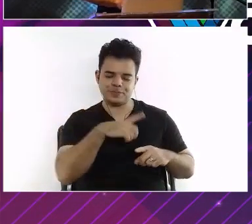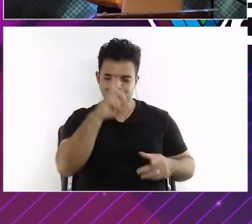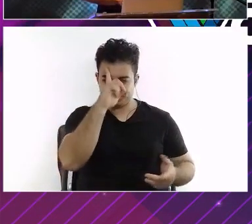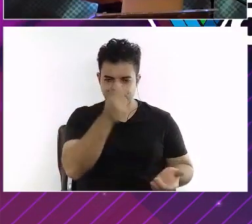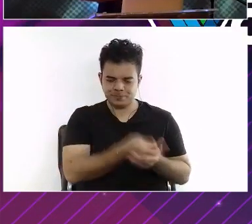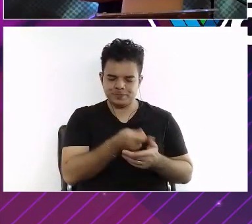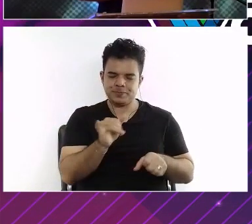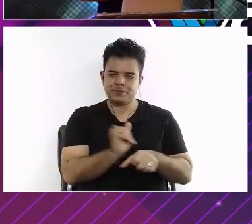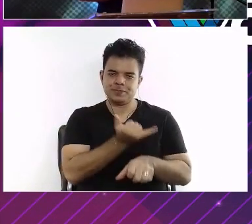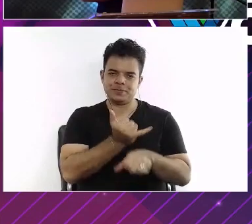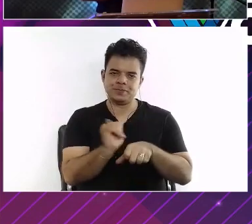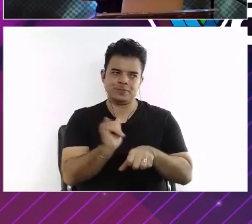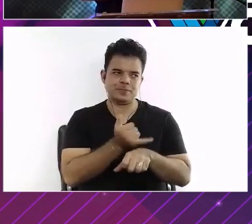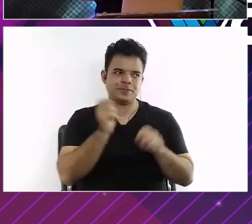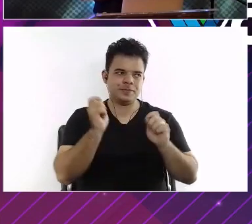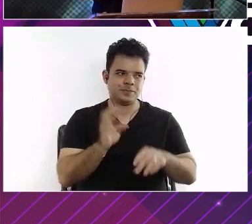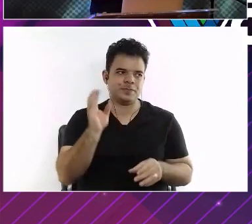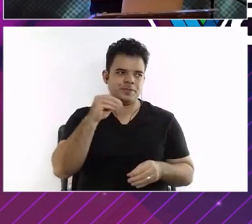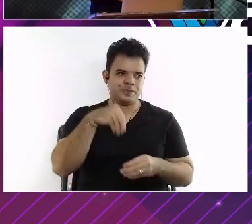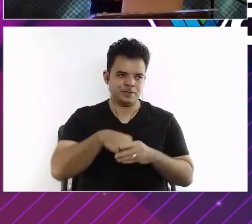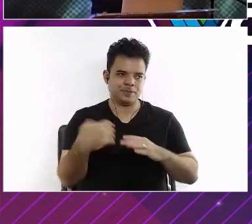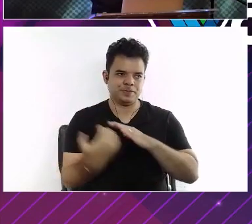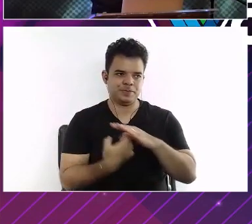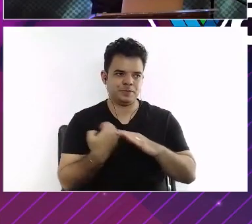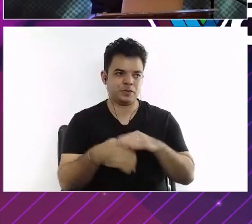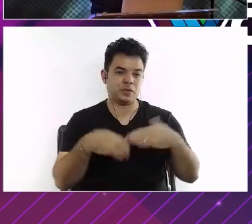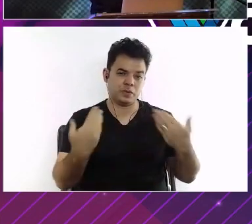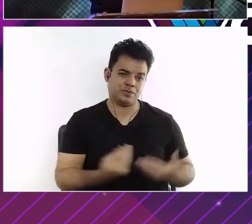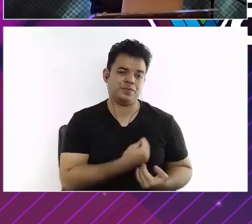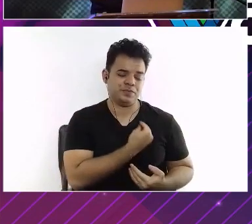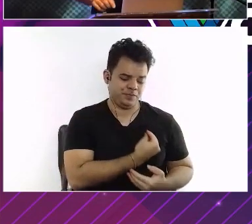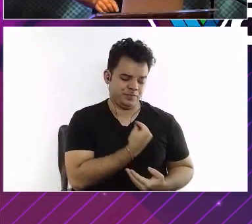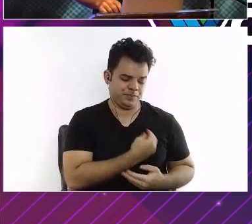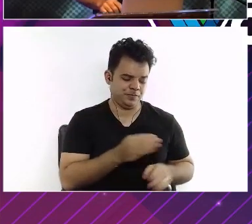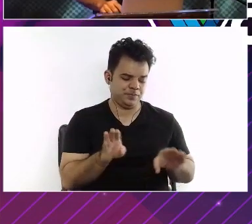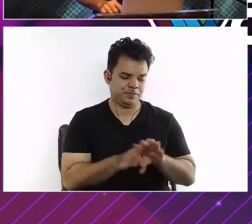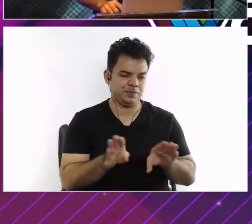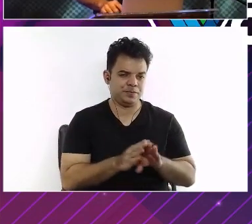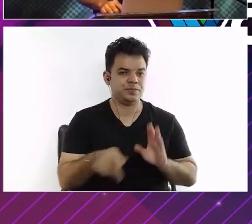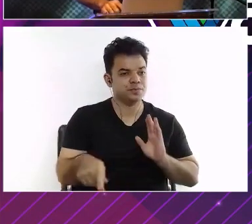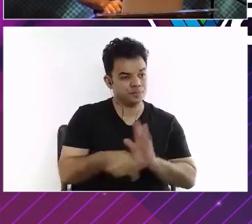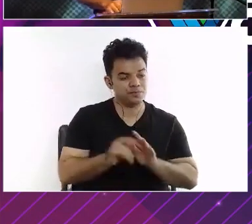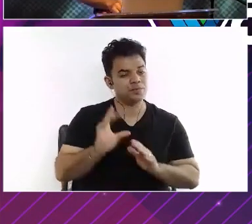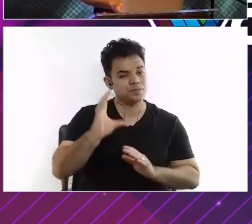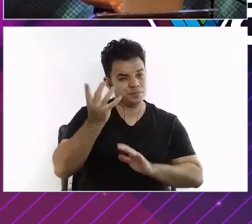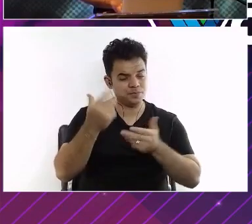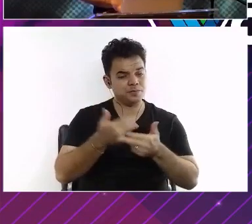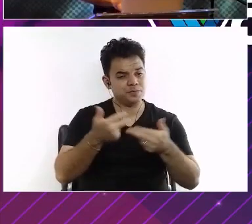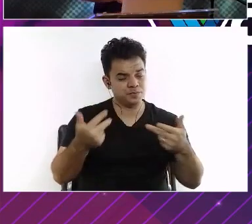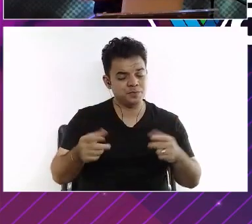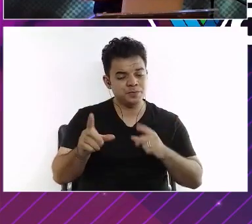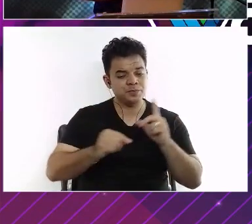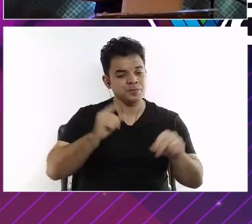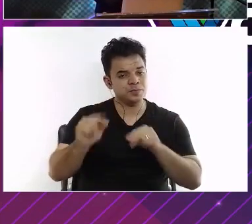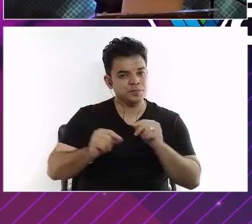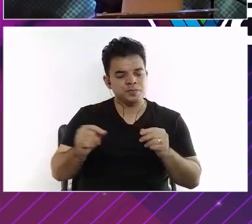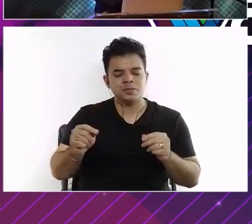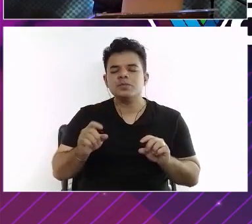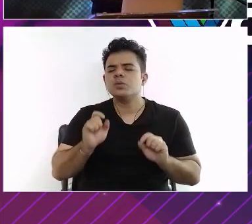estratégica que a gente pode fazer numa organização ou nas nossas vidas. E isso é constrangido, a escolha dos caminhos